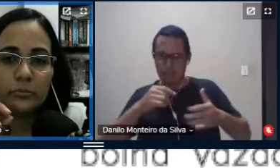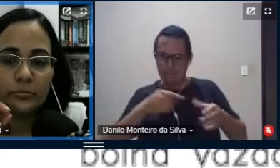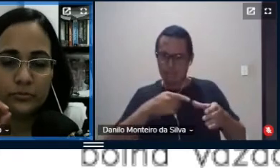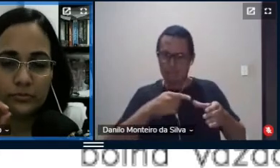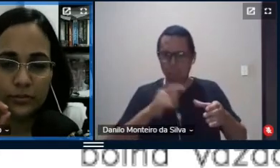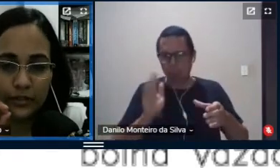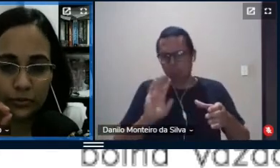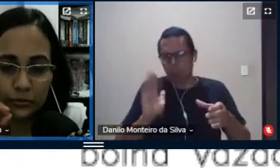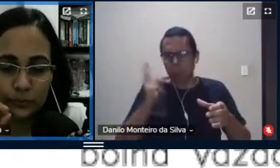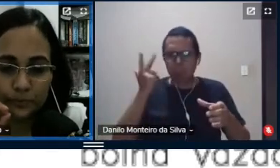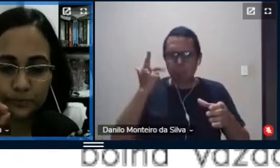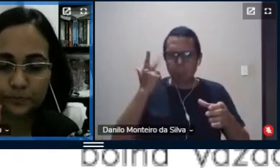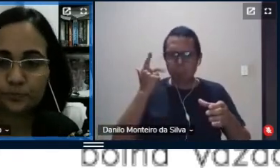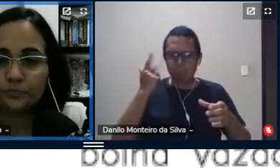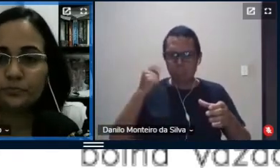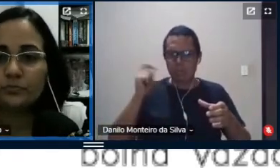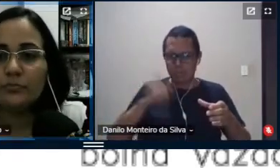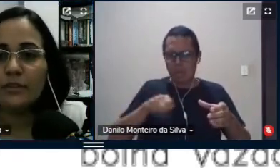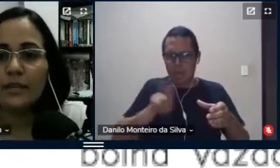copo, certo?